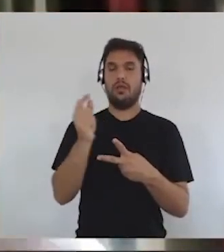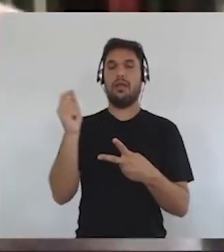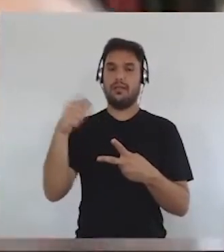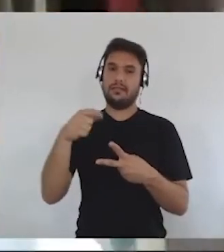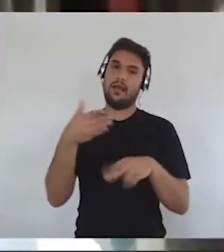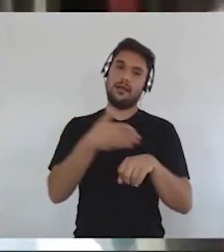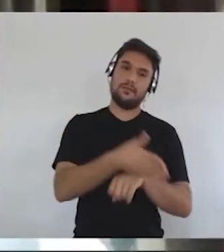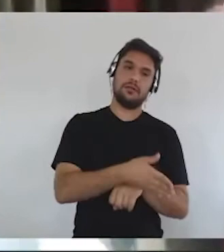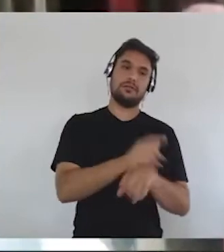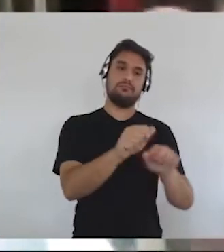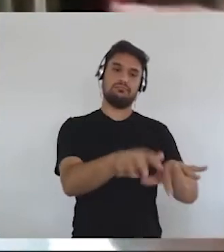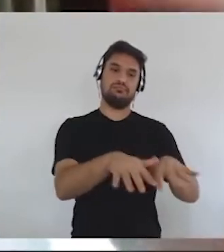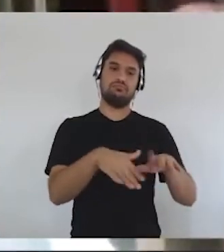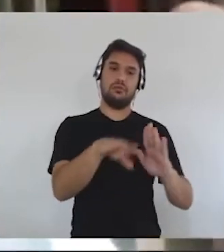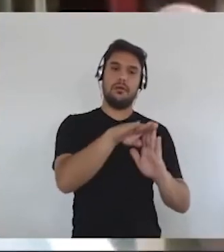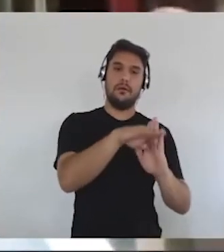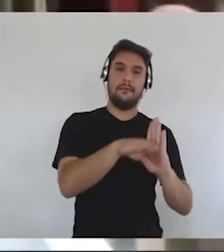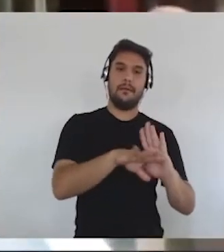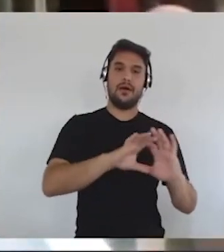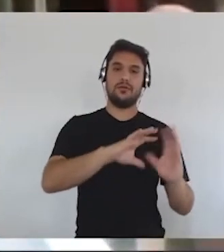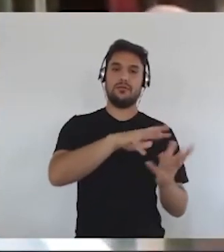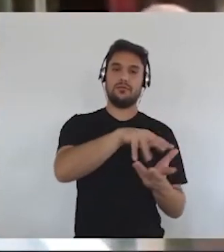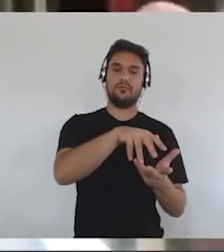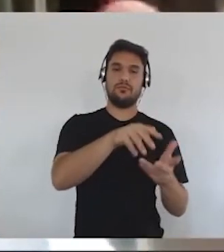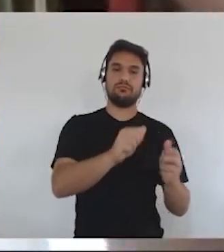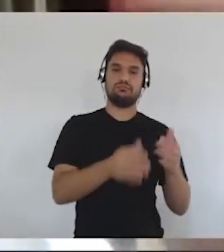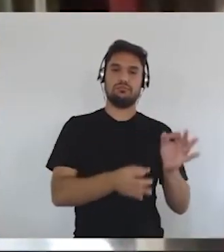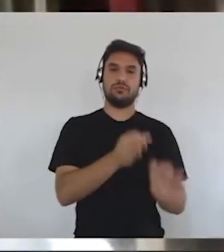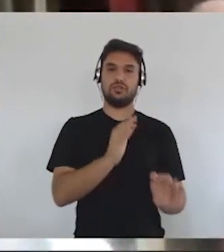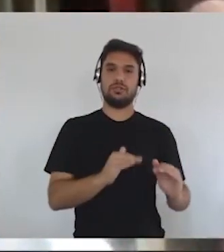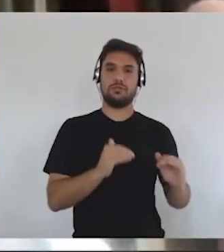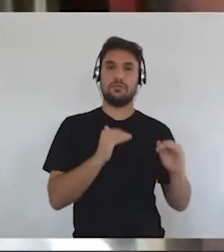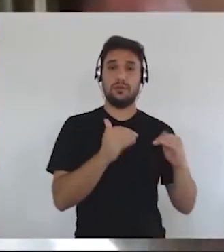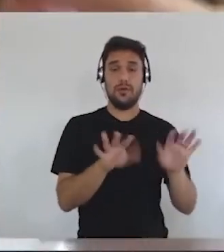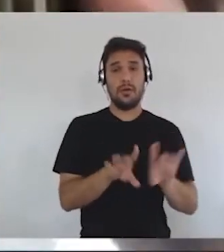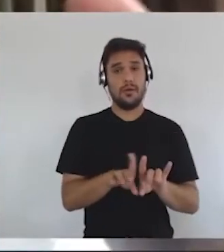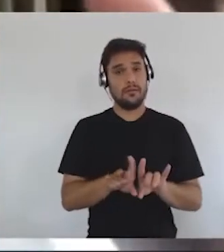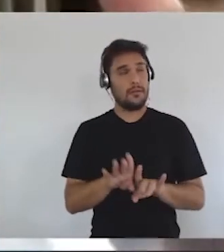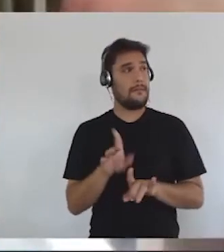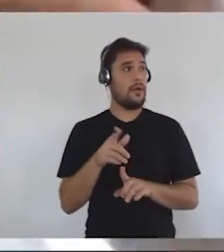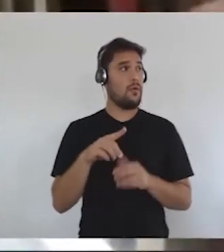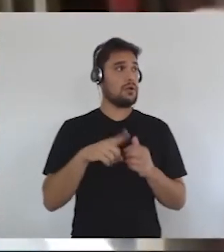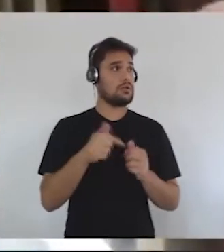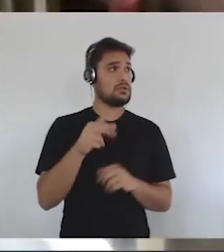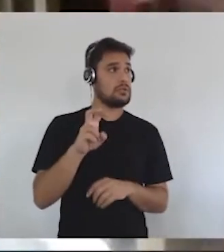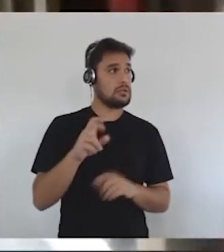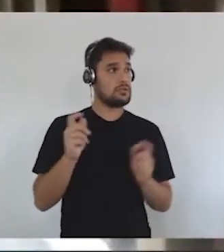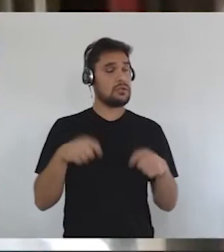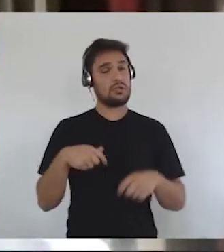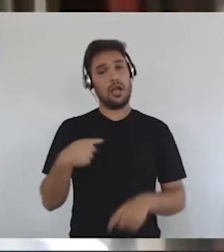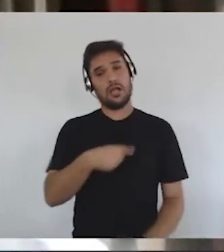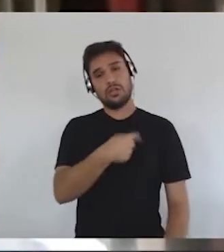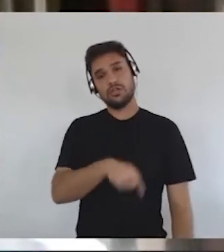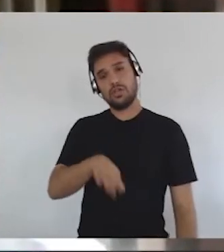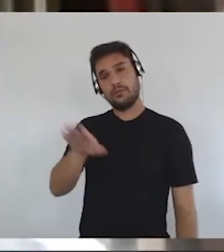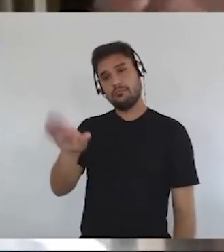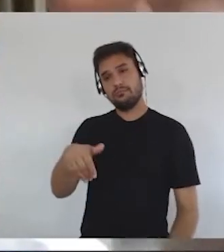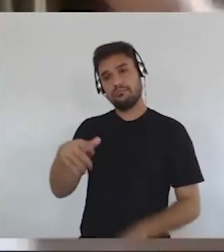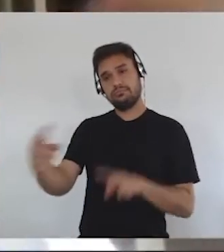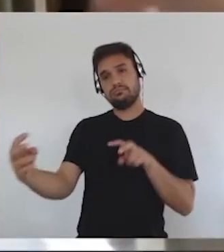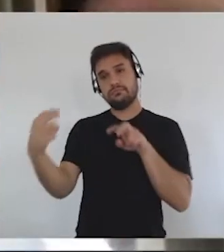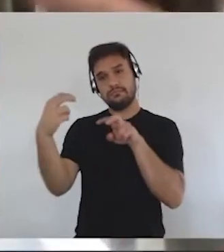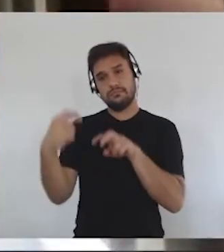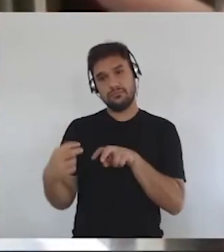Corte. Portanto, seguindo a mesma lógica, no artigo 75, bastaria chamar a China para as negociações